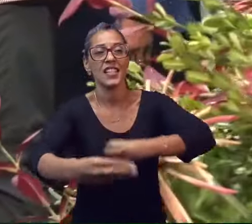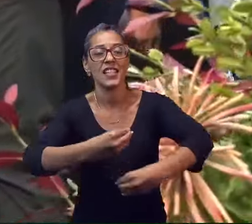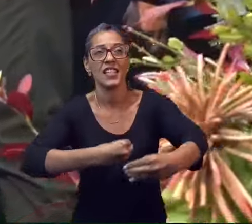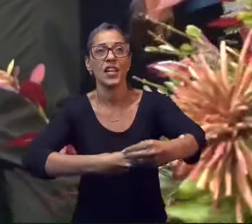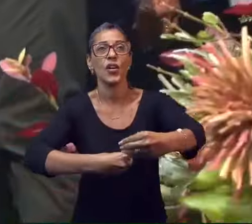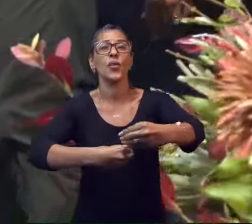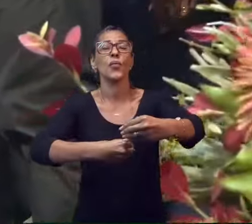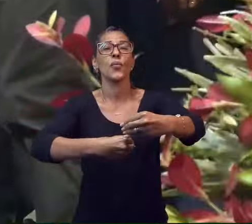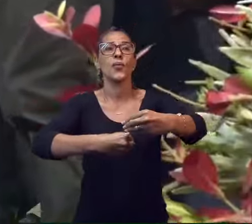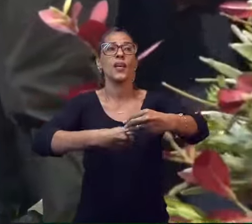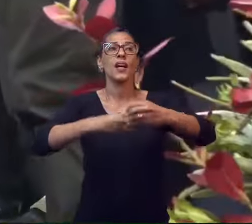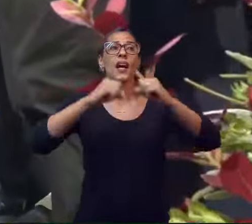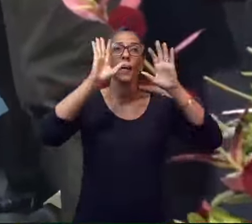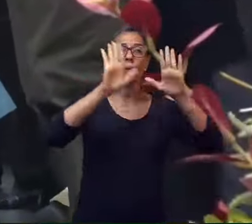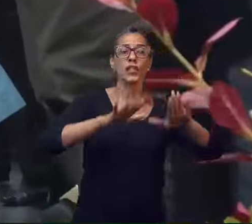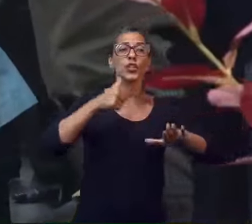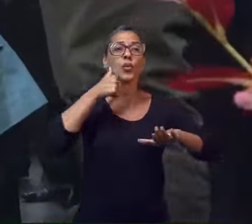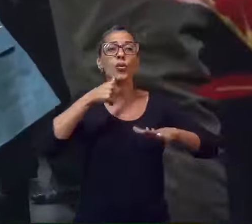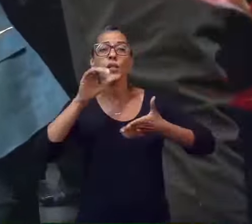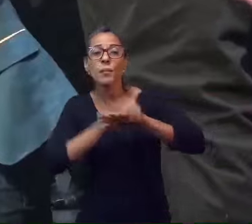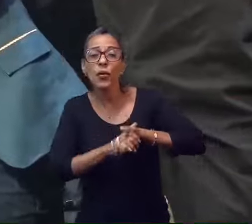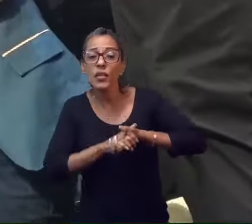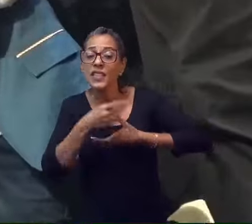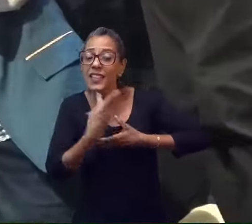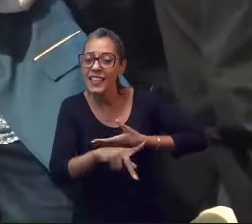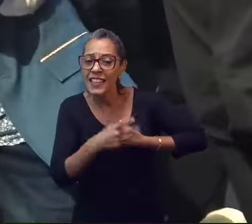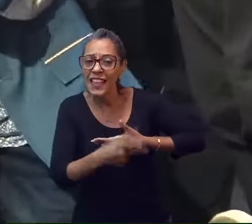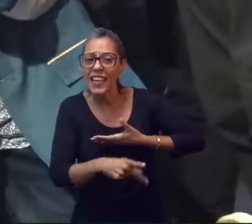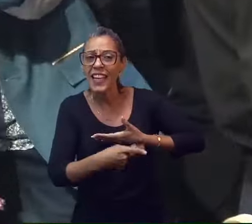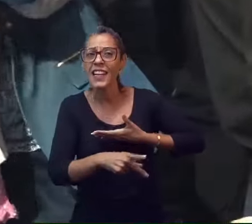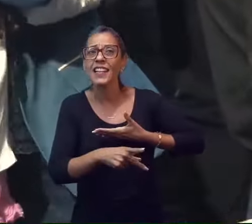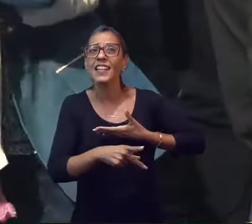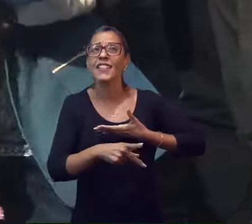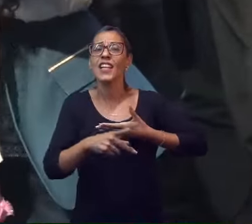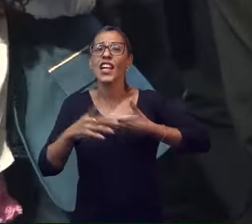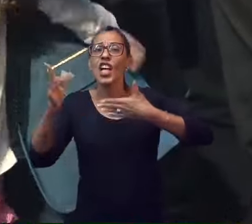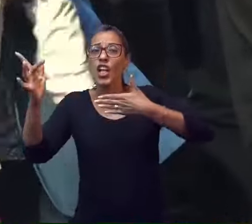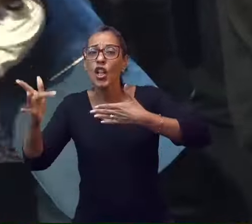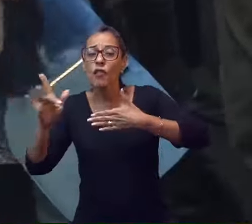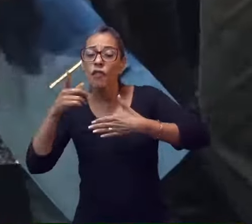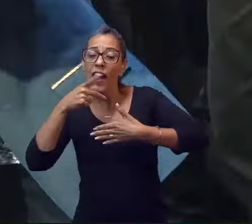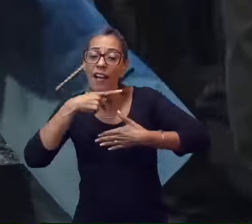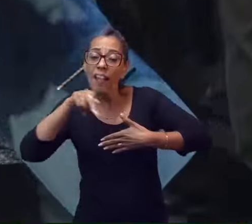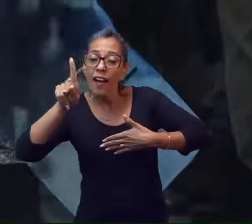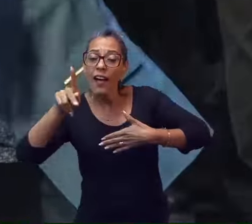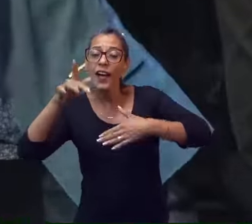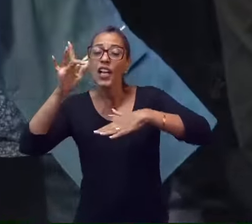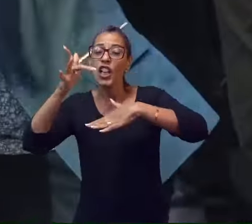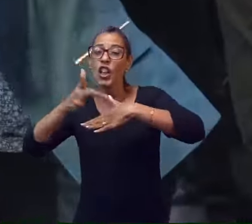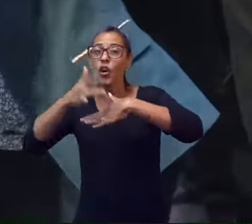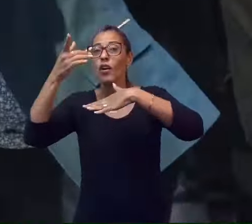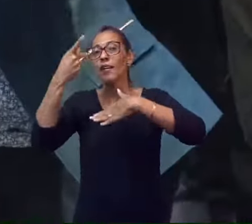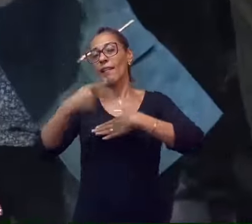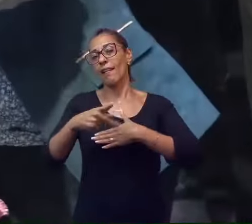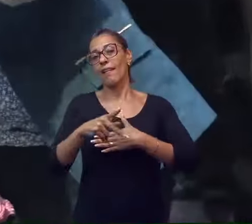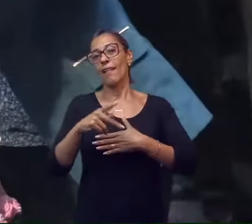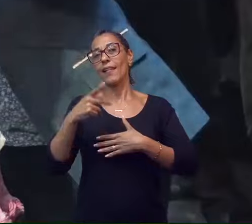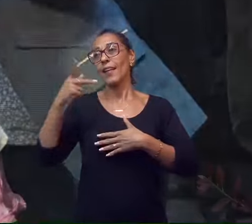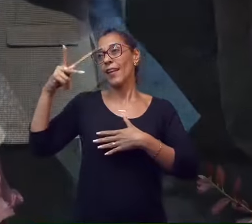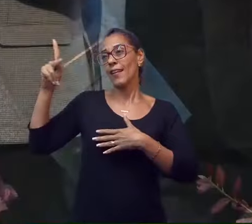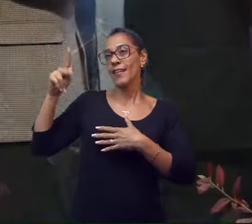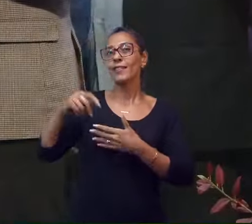Glenda toca nela agora repreende todo esse mal em nome de Jesus nós declaramos sobre a vida do pastor